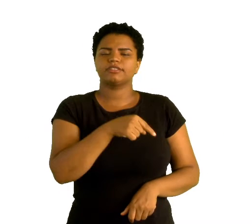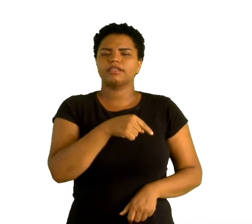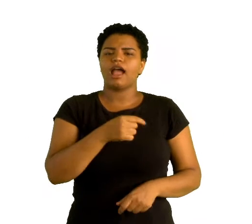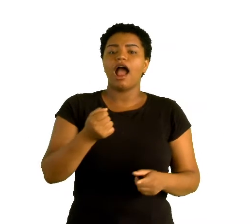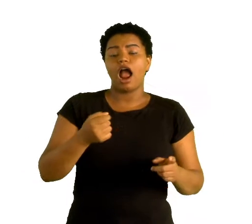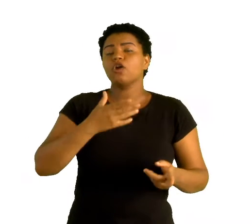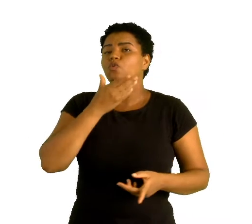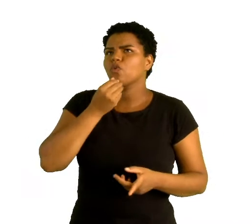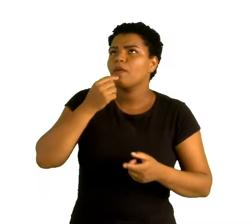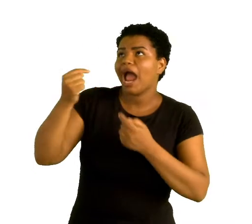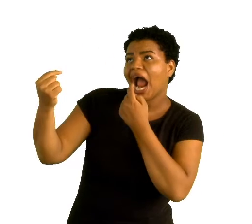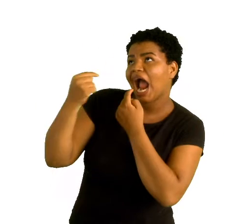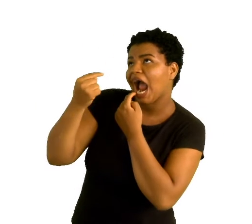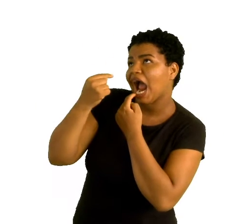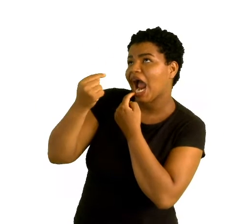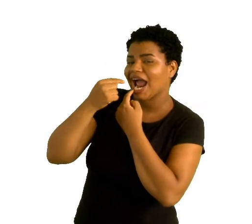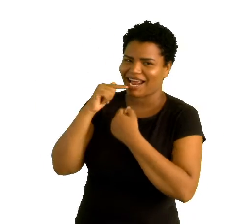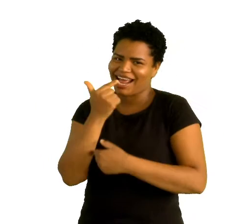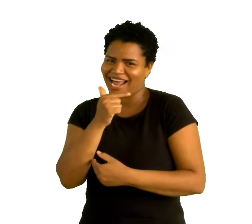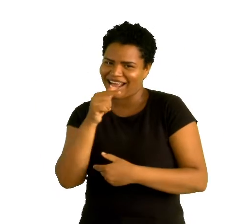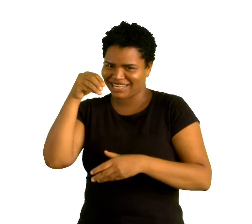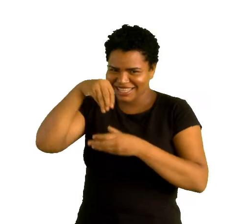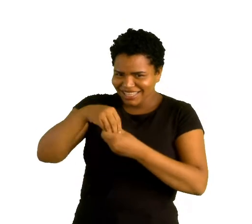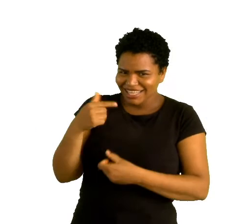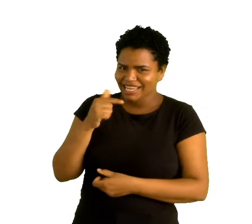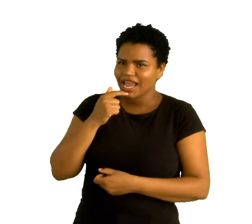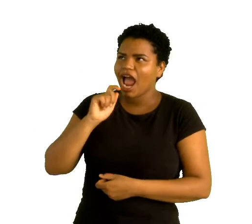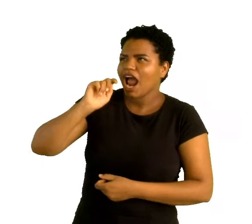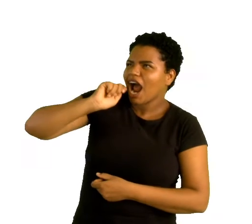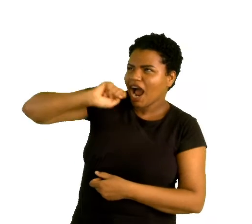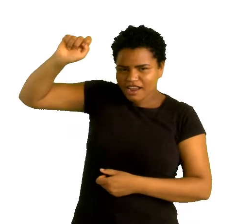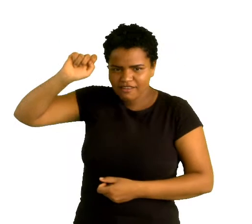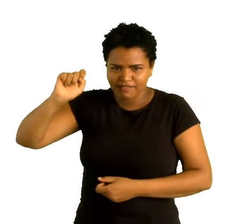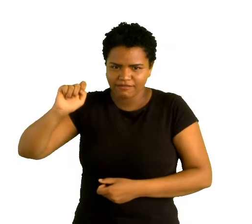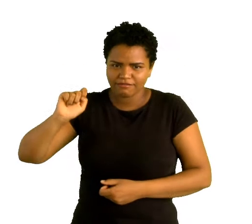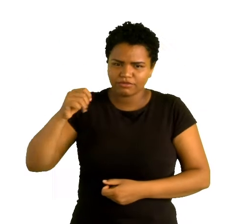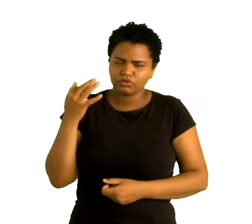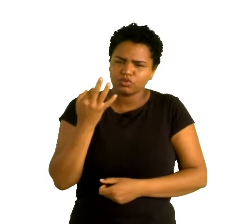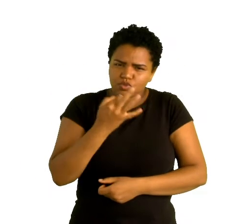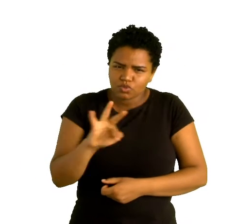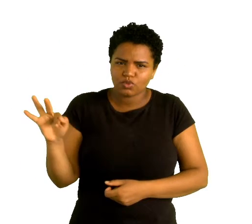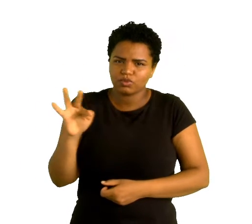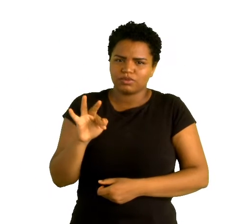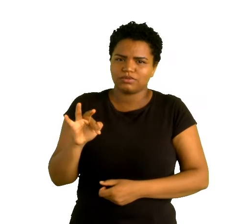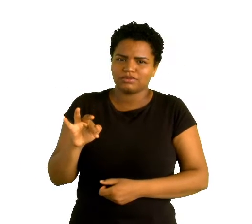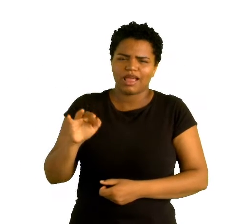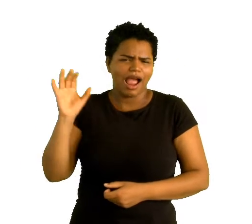que depressa, rindo por dentro. O barbeiro arrancou-lhe o dente, dolorido,